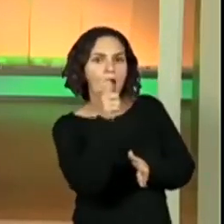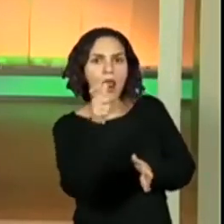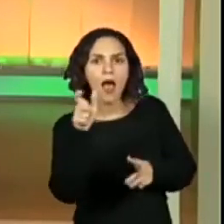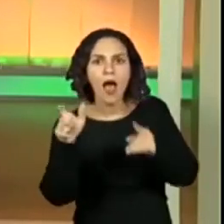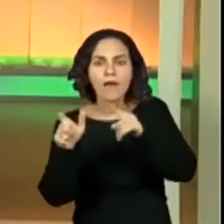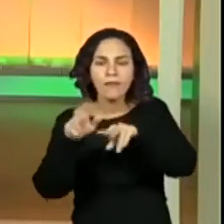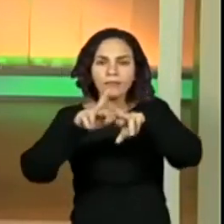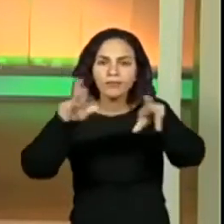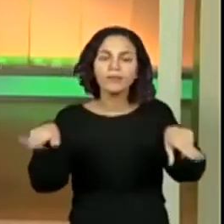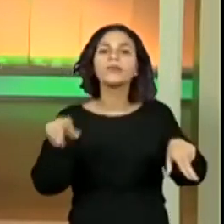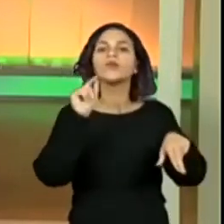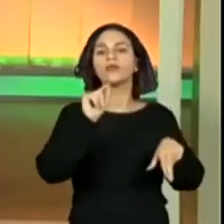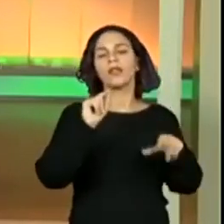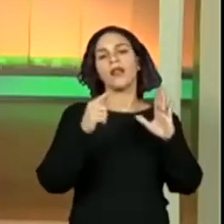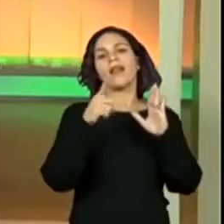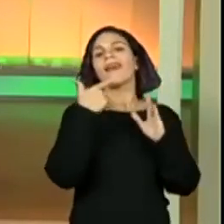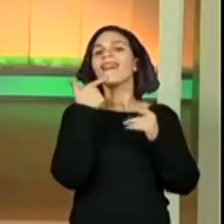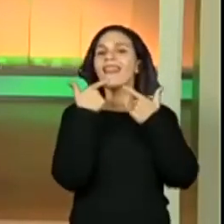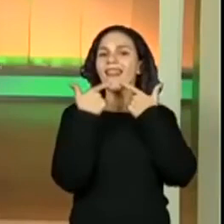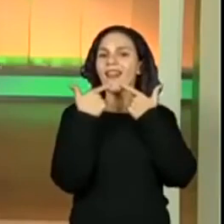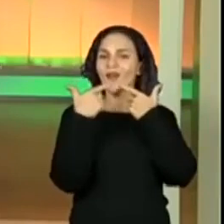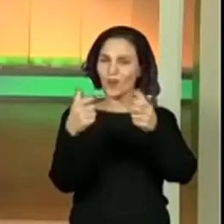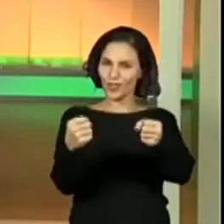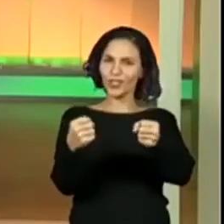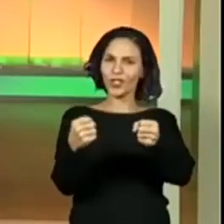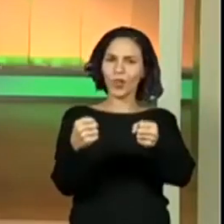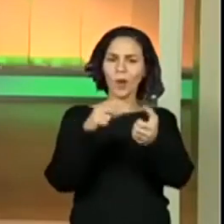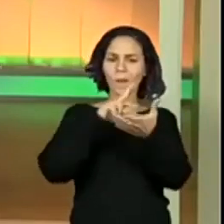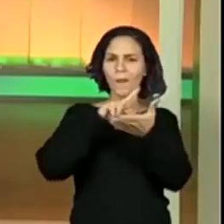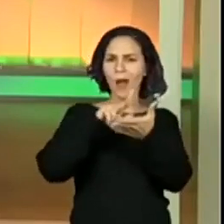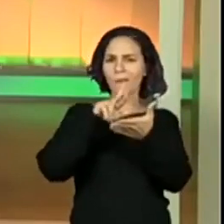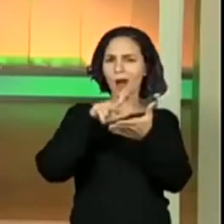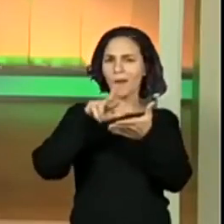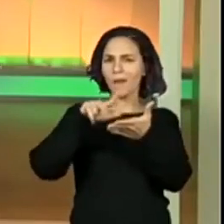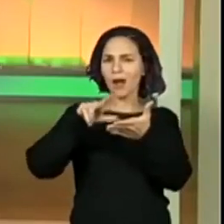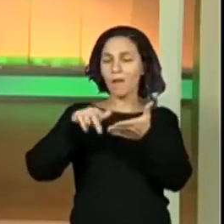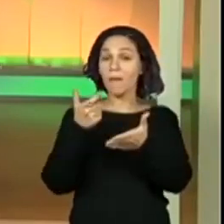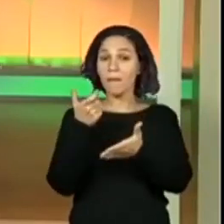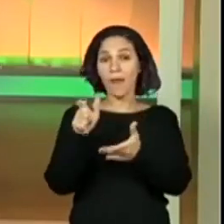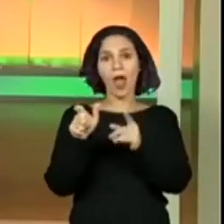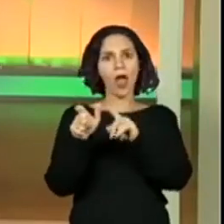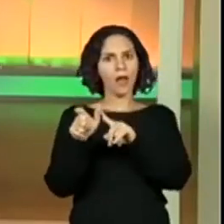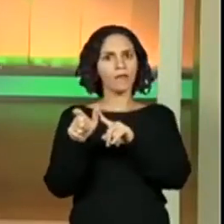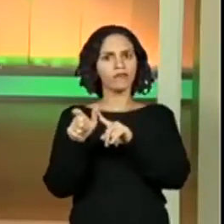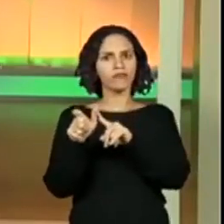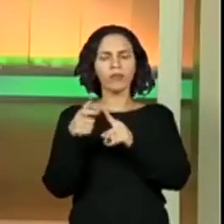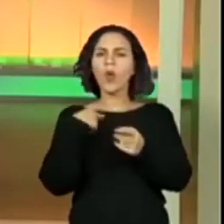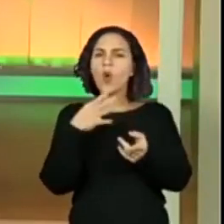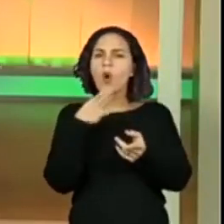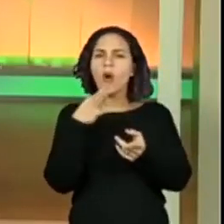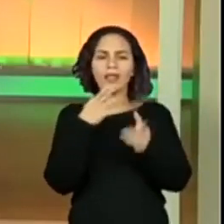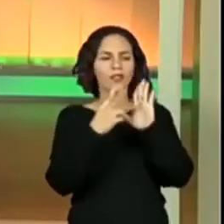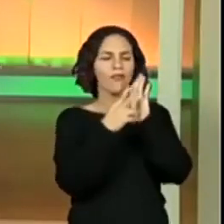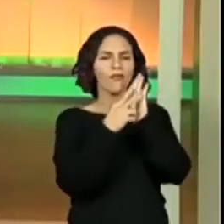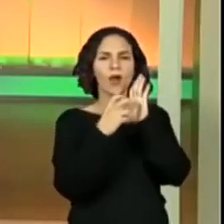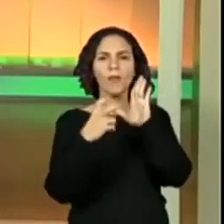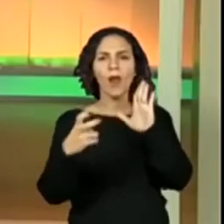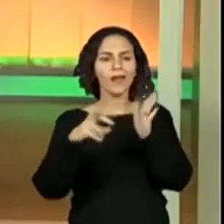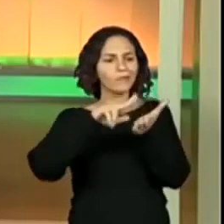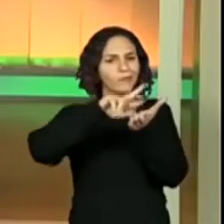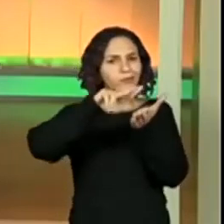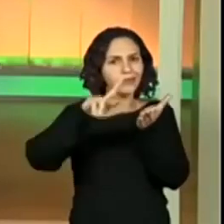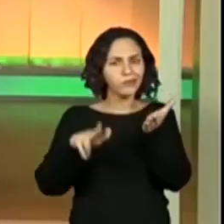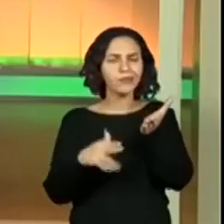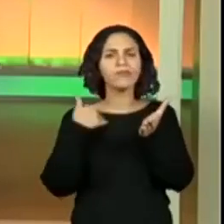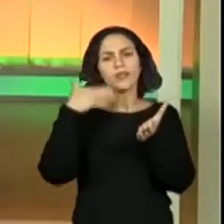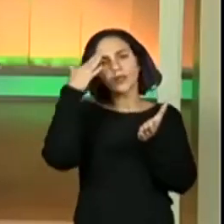repertório linguístico. É uma palavrinha meio complicada, mas é isso, né? Um montante aí de palavras que eu